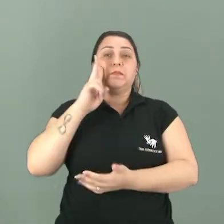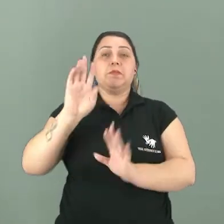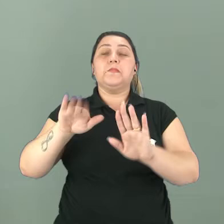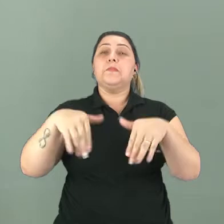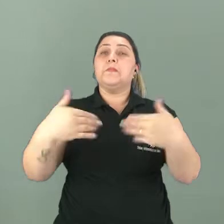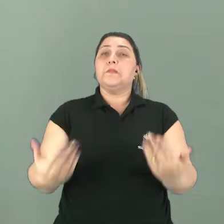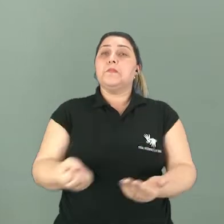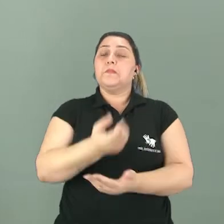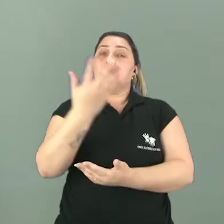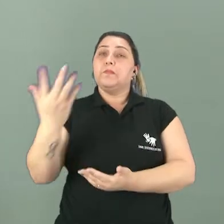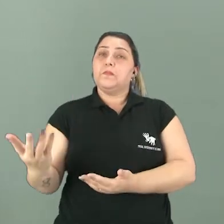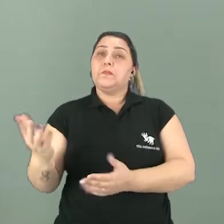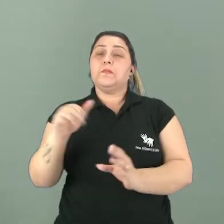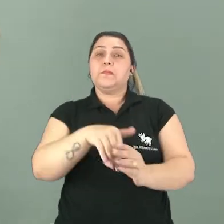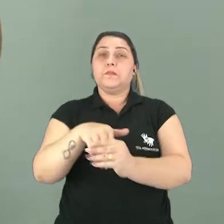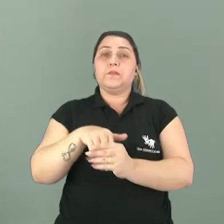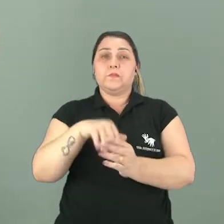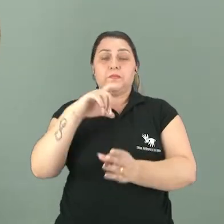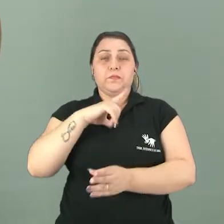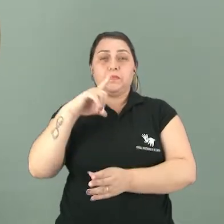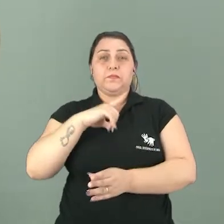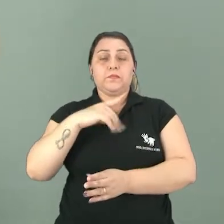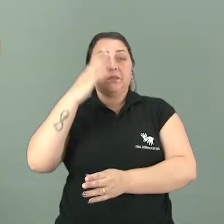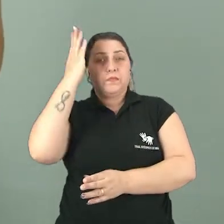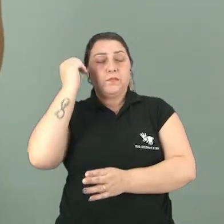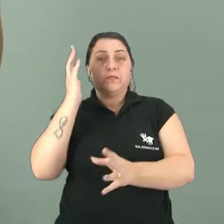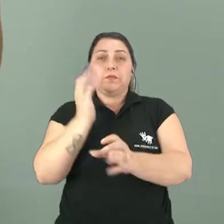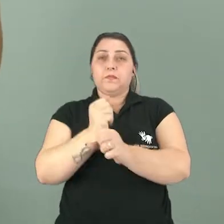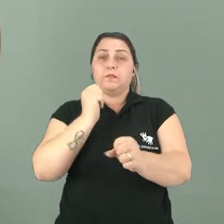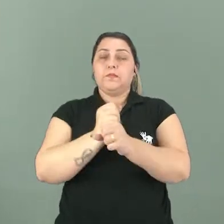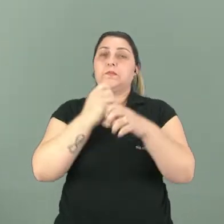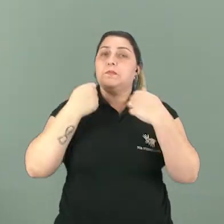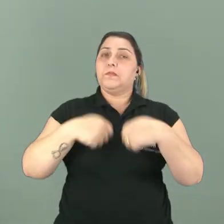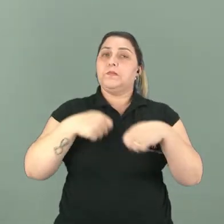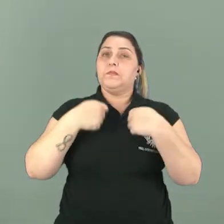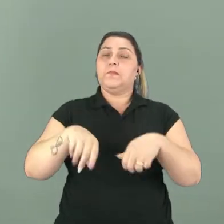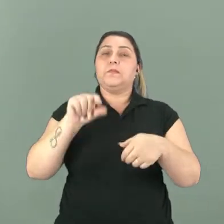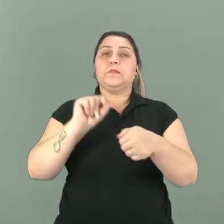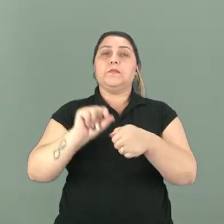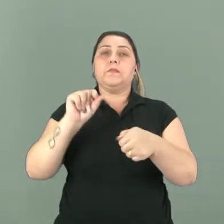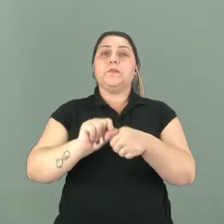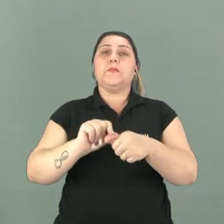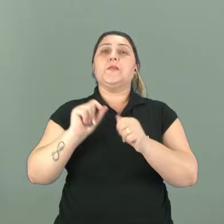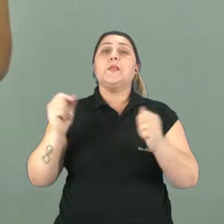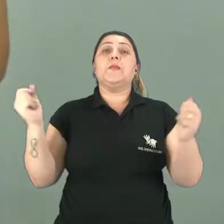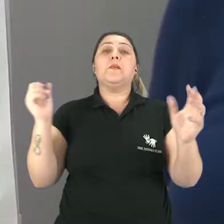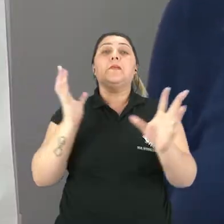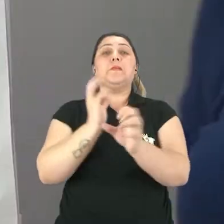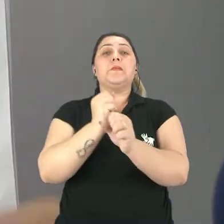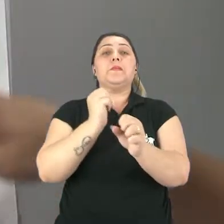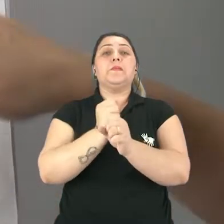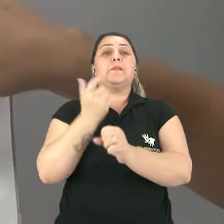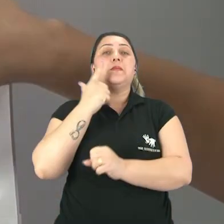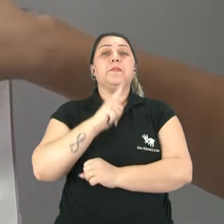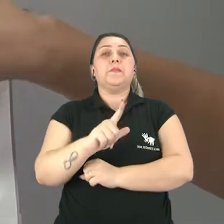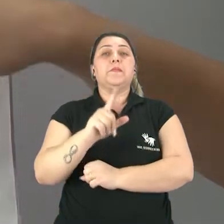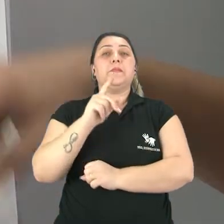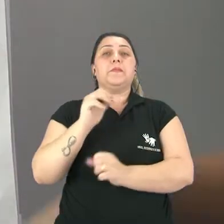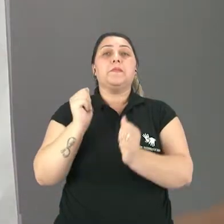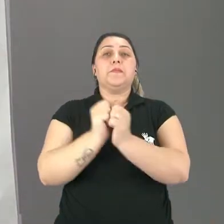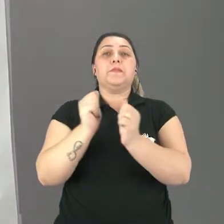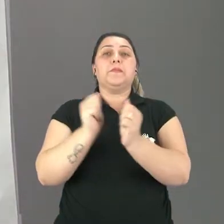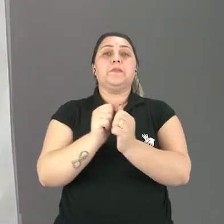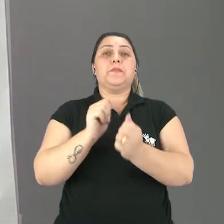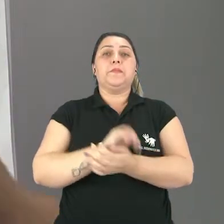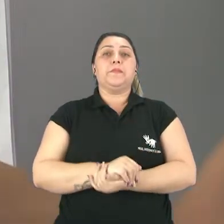qual quantidade de votos ele recebeu. E para saber o total, nós vamos precisar fazer uma adição. Então, vamos verificar juntos.